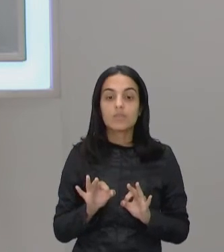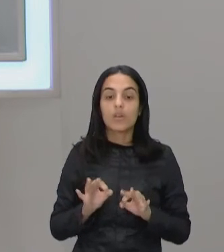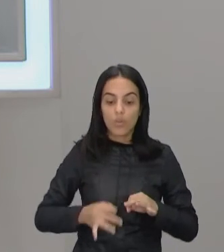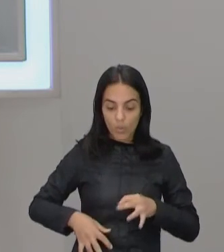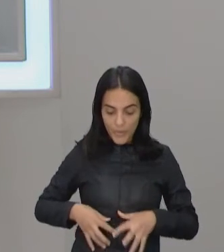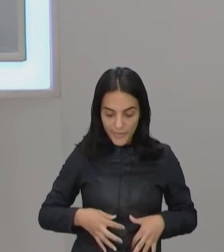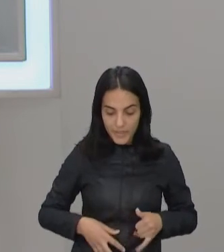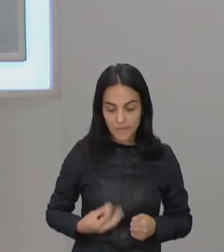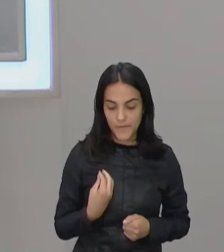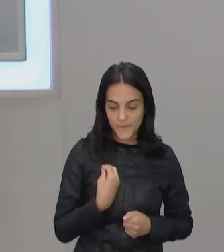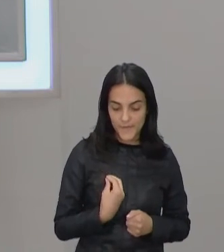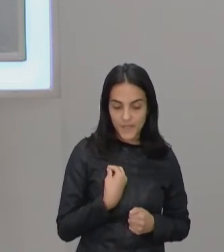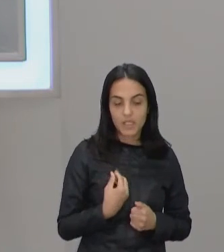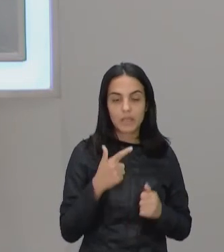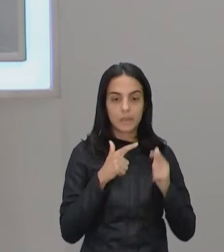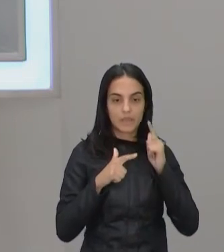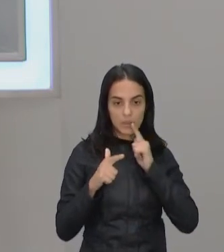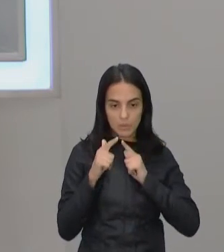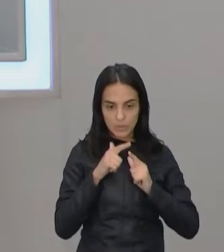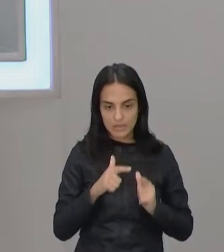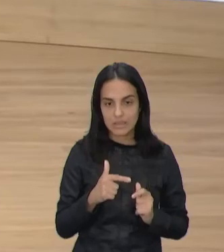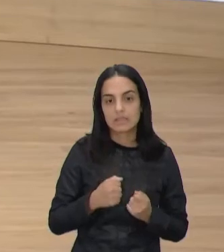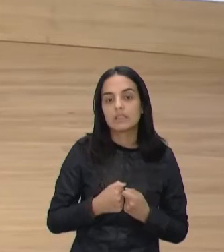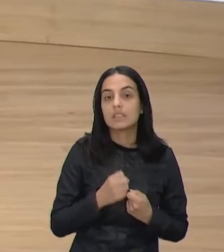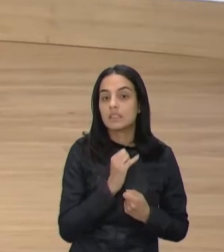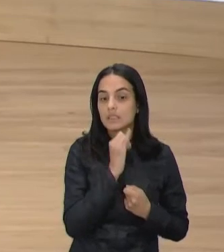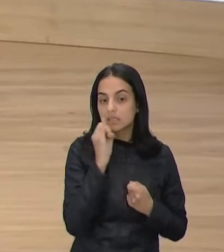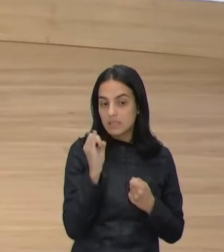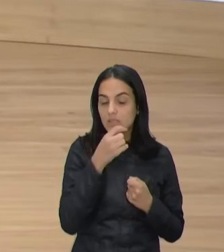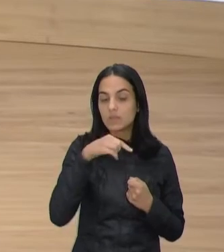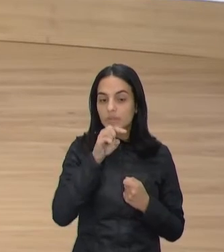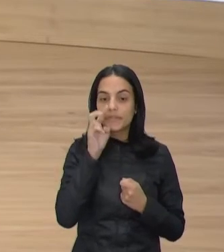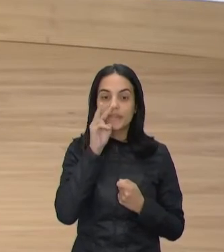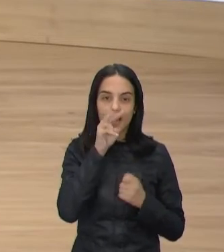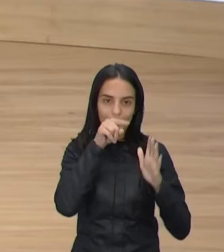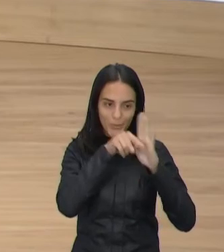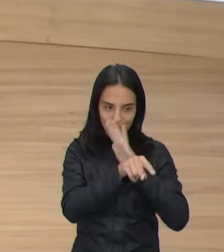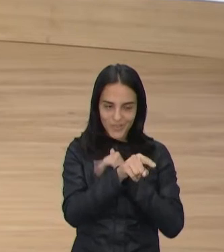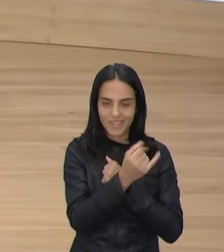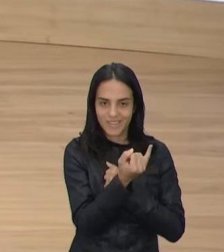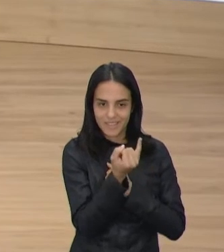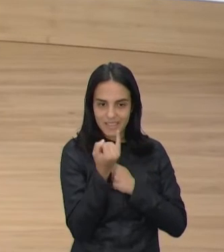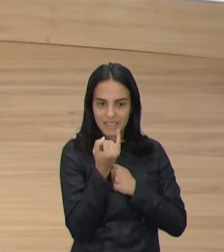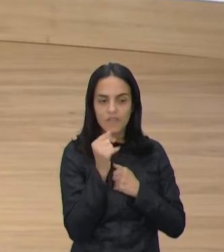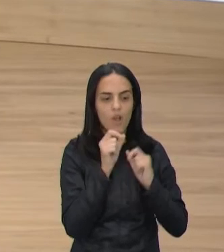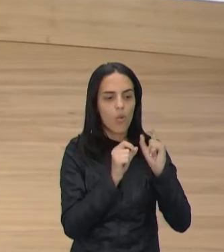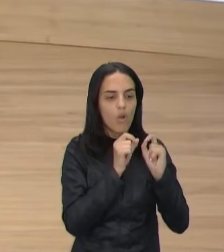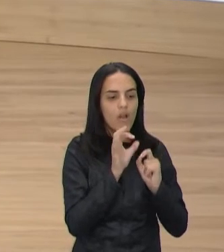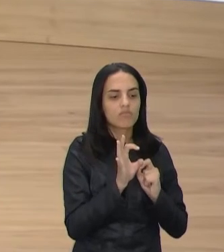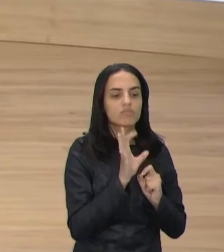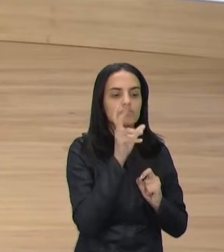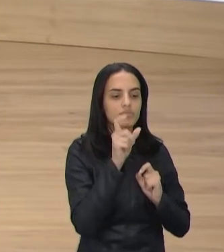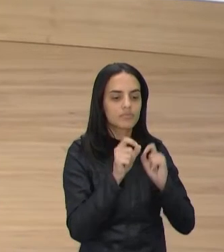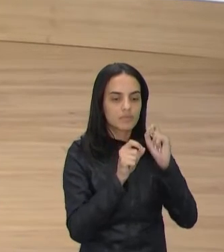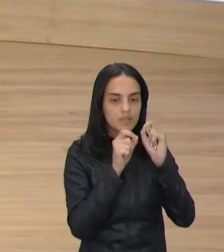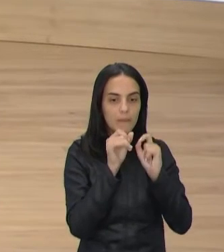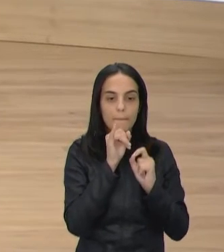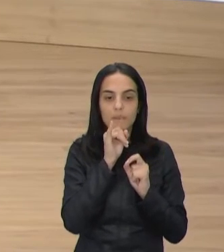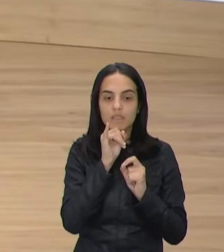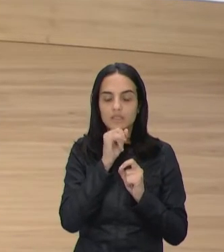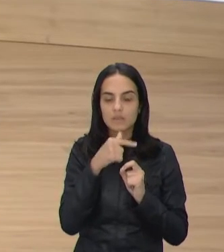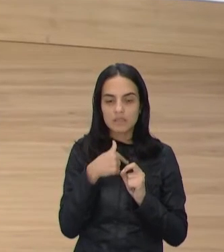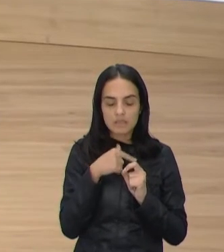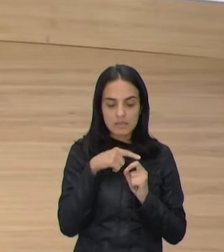vivos para desempenhar os seus papéis. Se nós excedermos, né, que a pergunta está nos dizendo o quê? O que vai acontecer quando eu